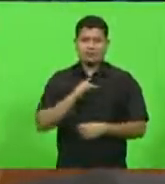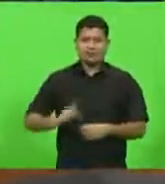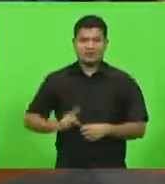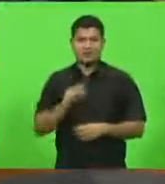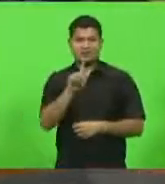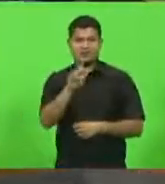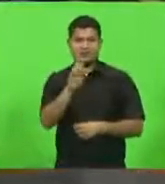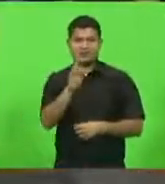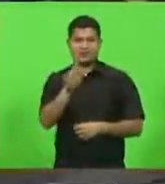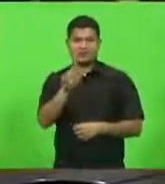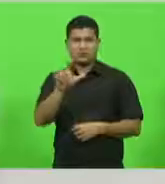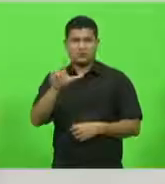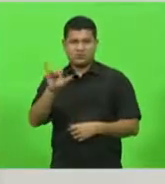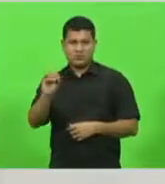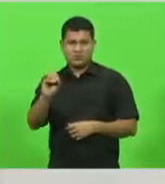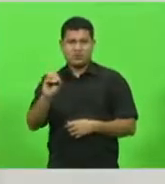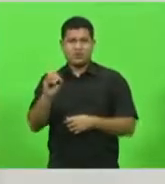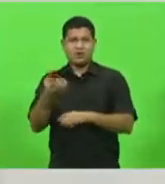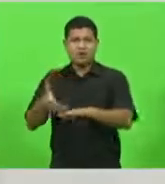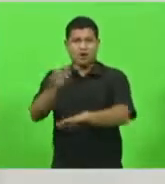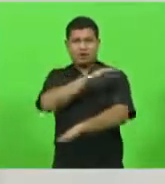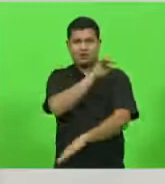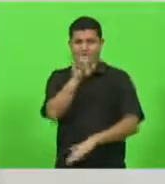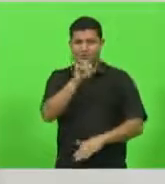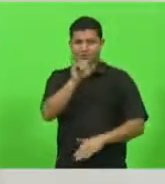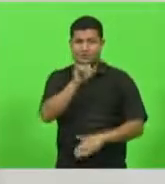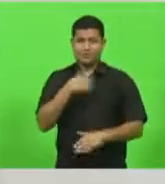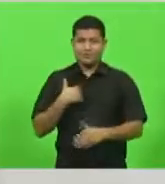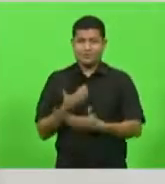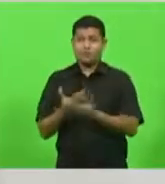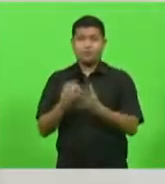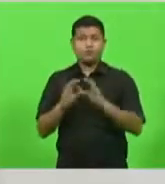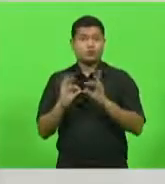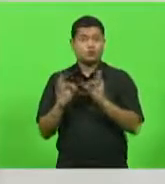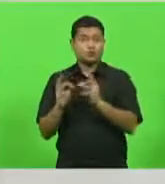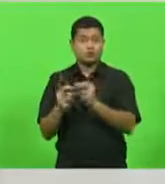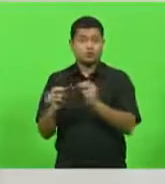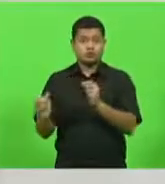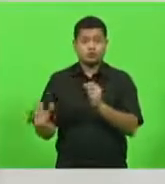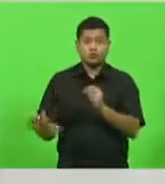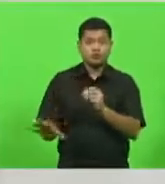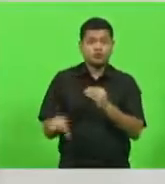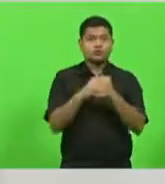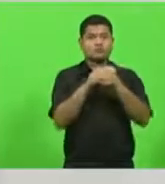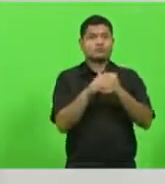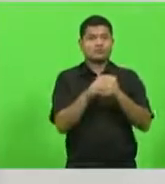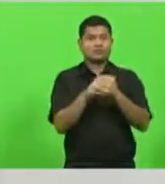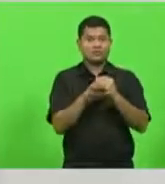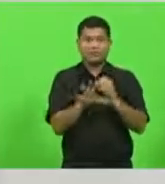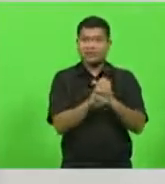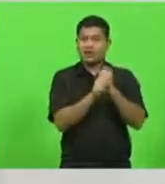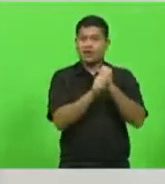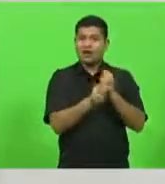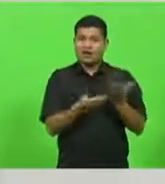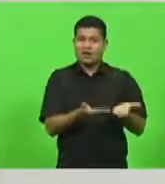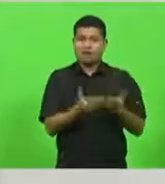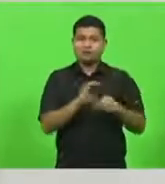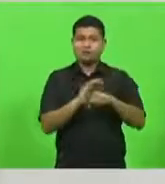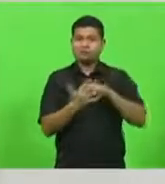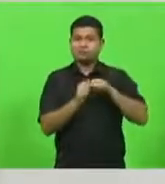isso com a pandemia afetando, hora mais, hora menos, intensamente a vida dos